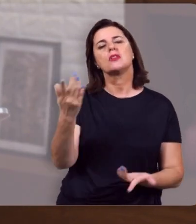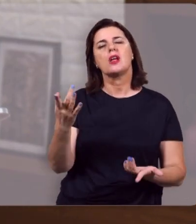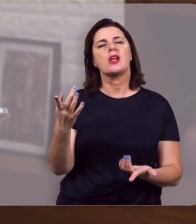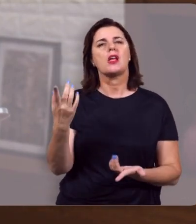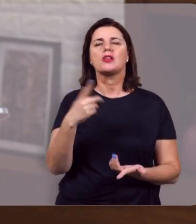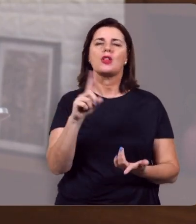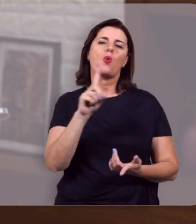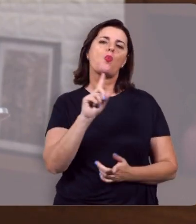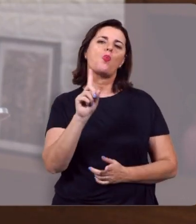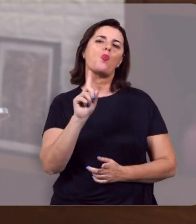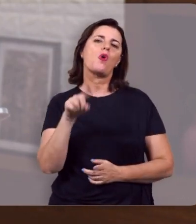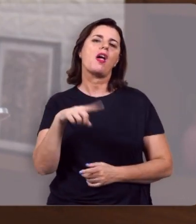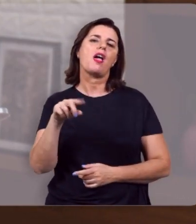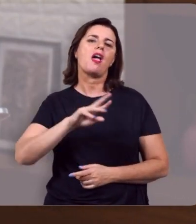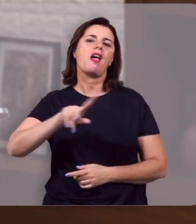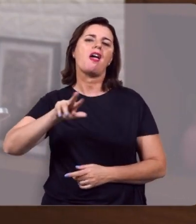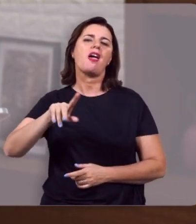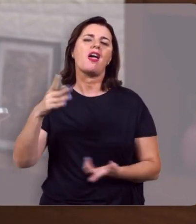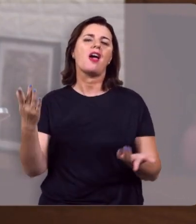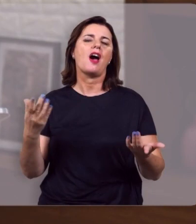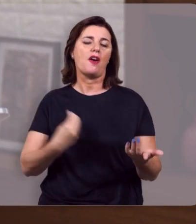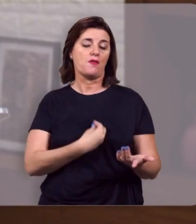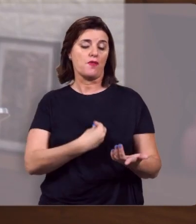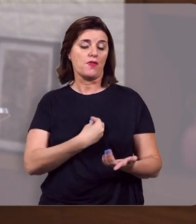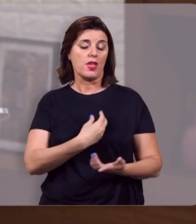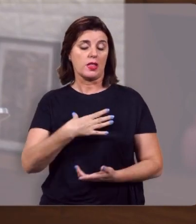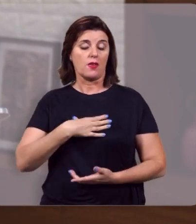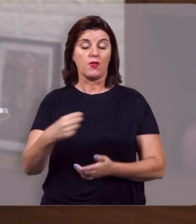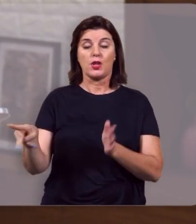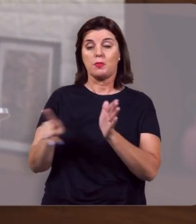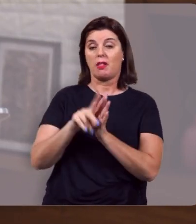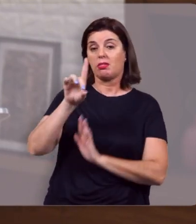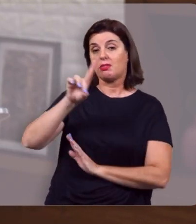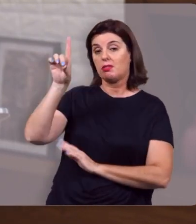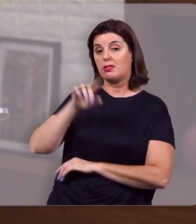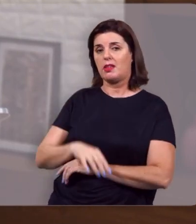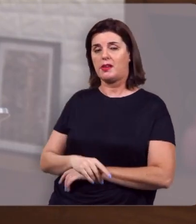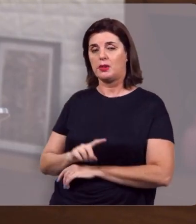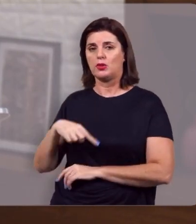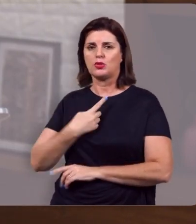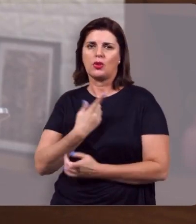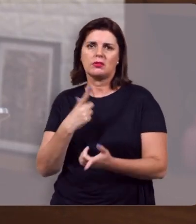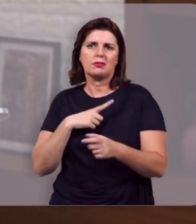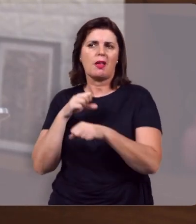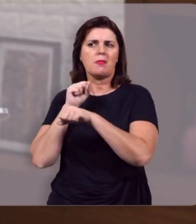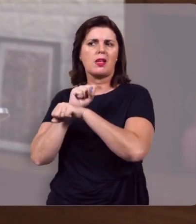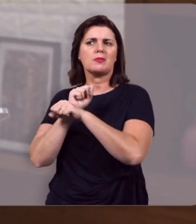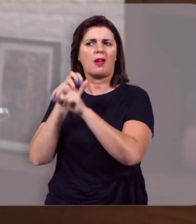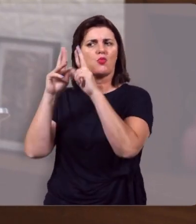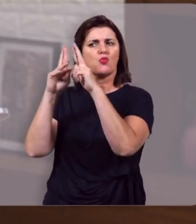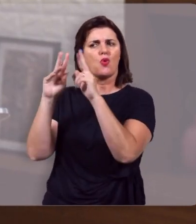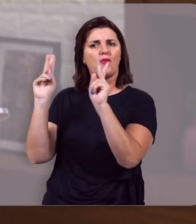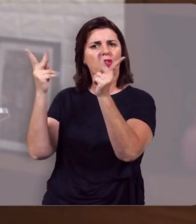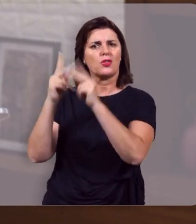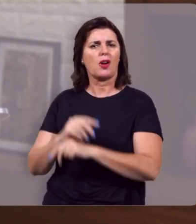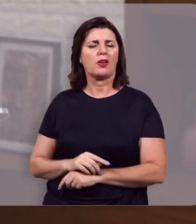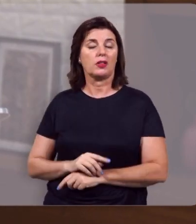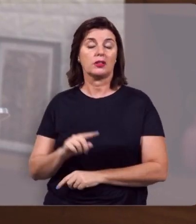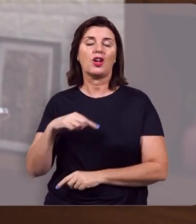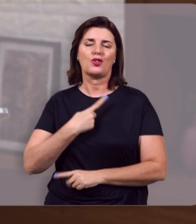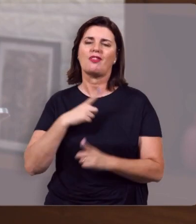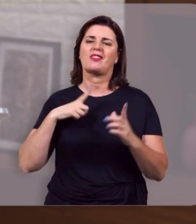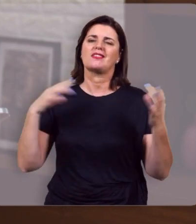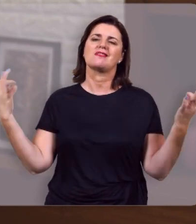entretanto, que este não é o destino dos filhos de Deus. Nós não temos apenas expectativas de vitória, nós